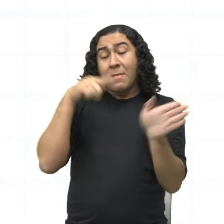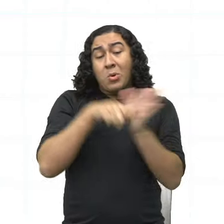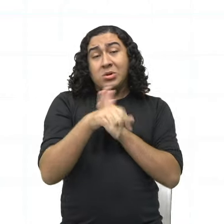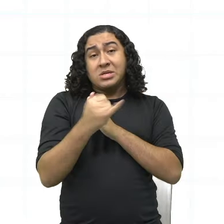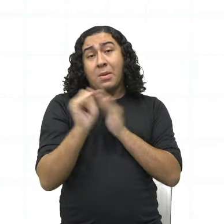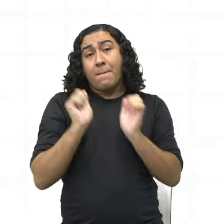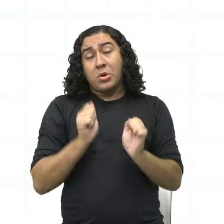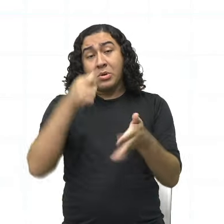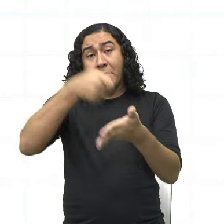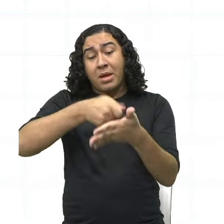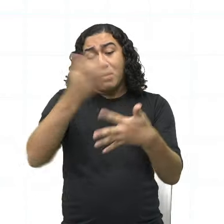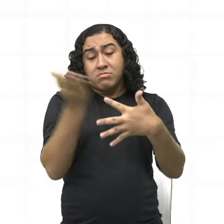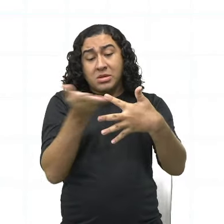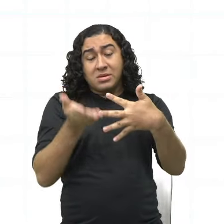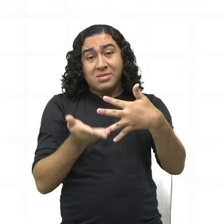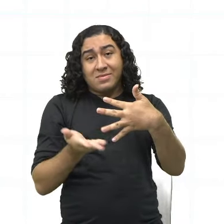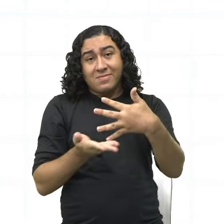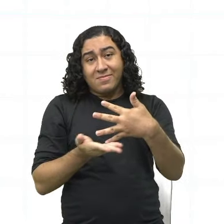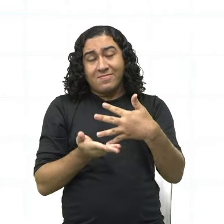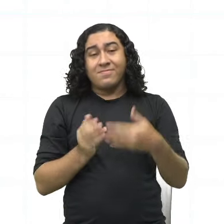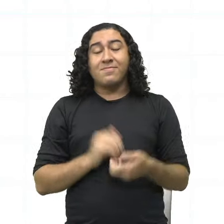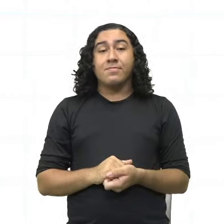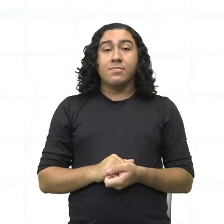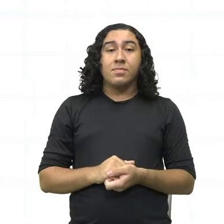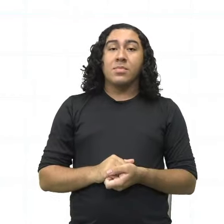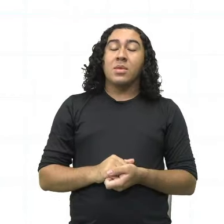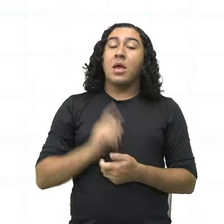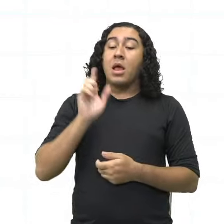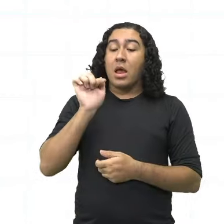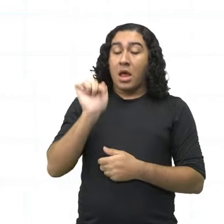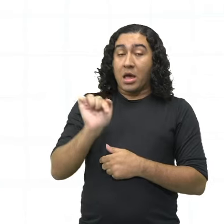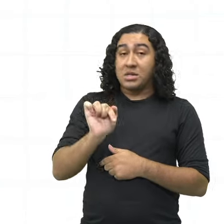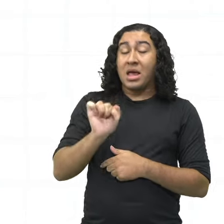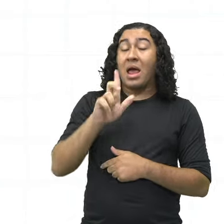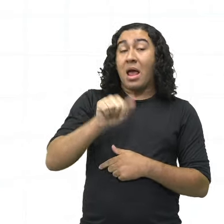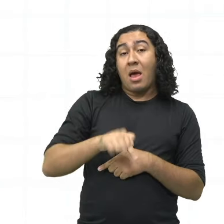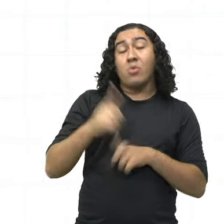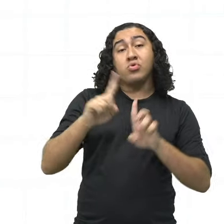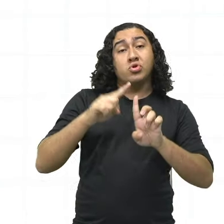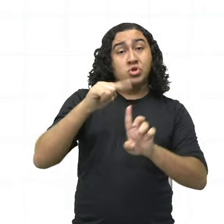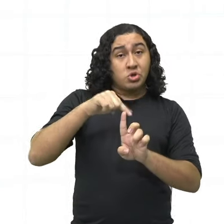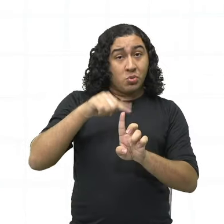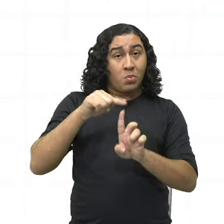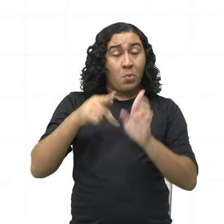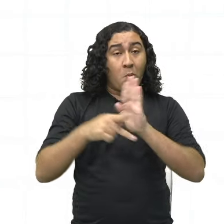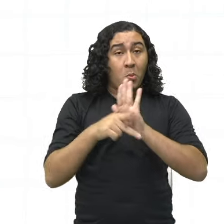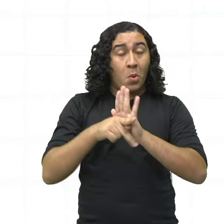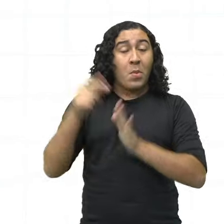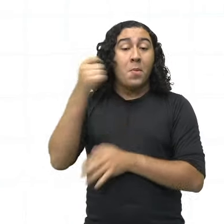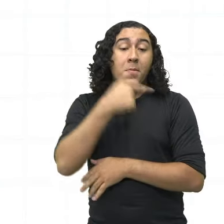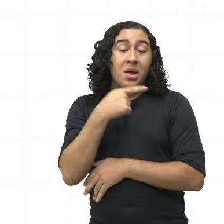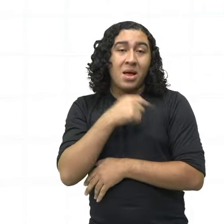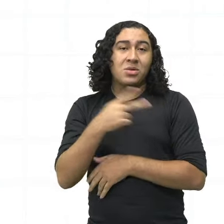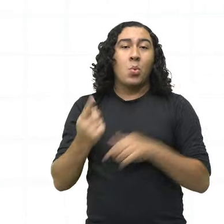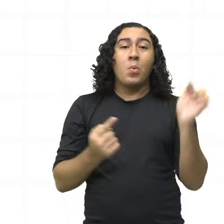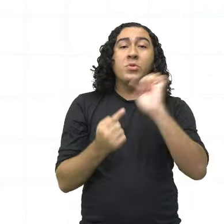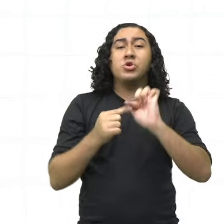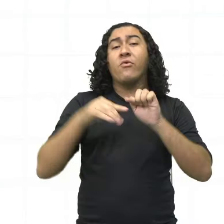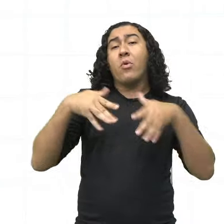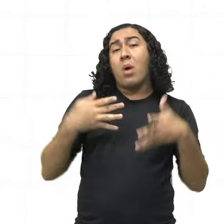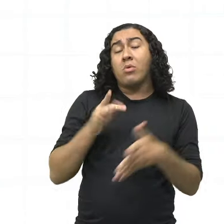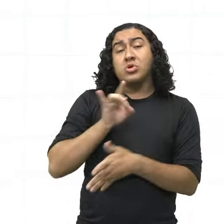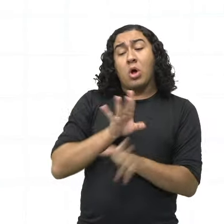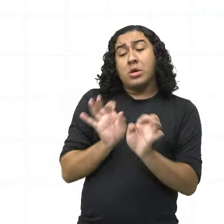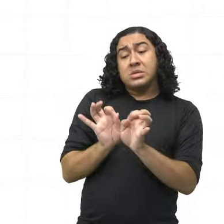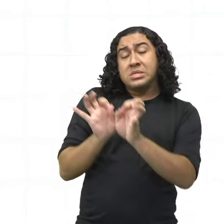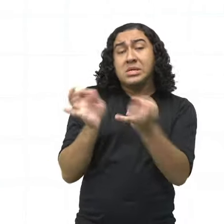pode pagar em várias prestações. Esse é um tipo de anedota, né, que é um texto humorístico que tem como objetivo